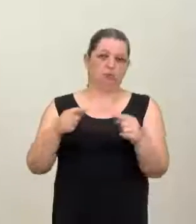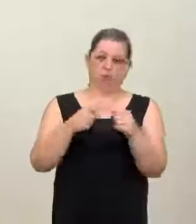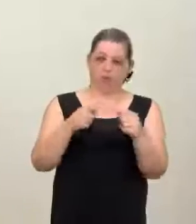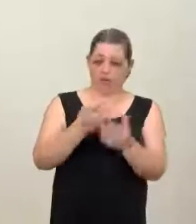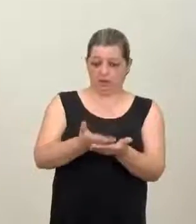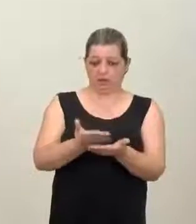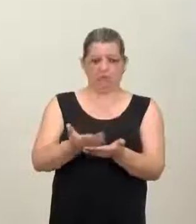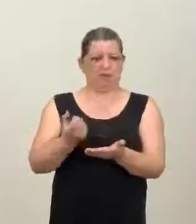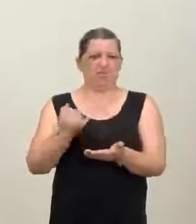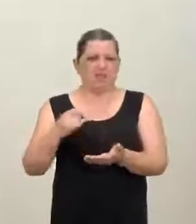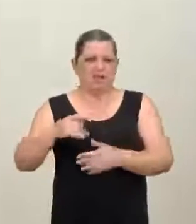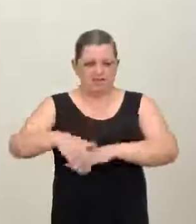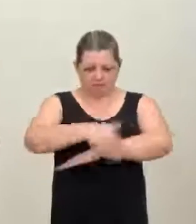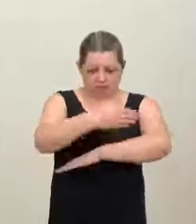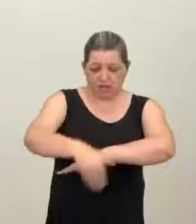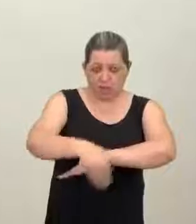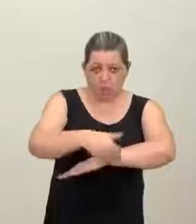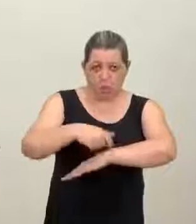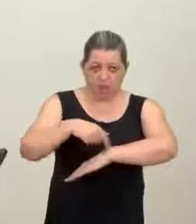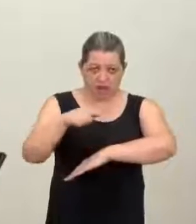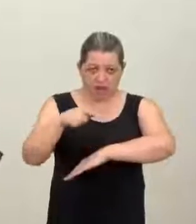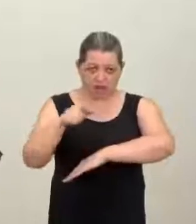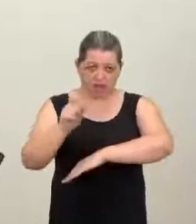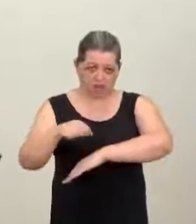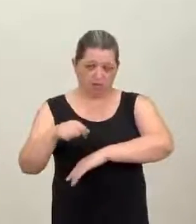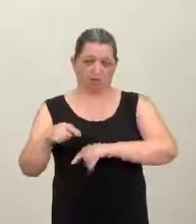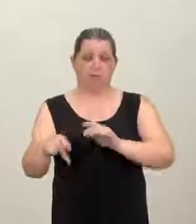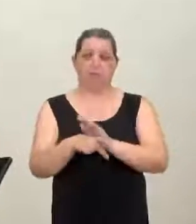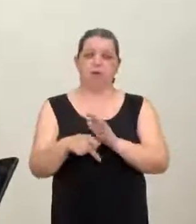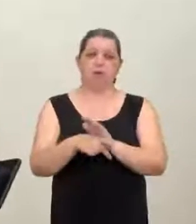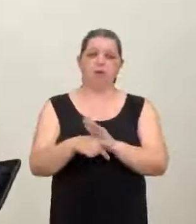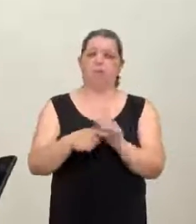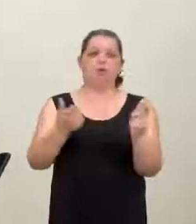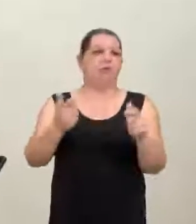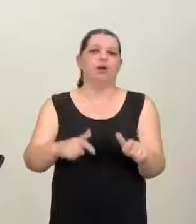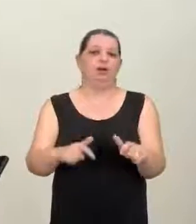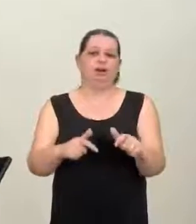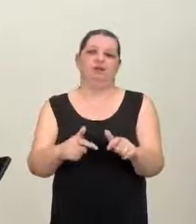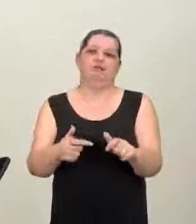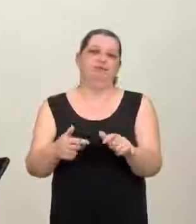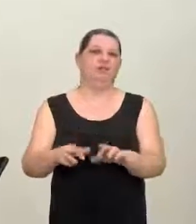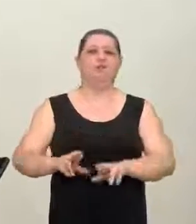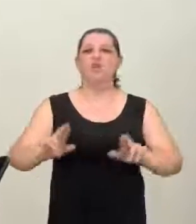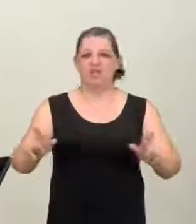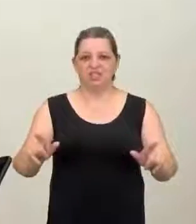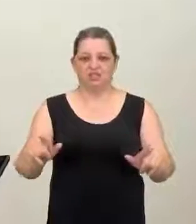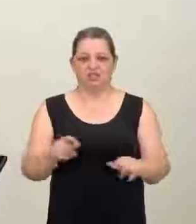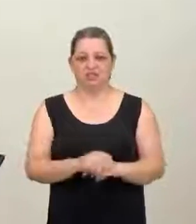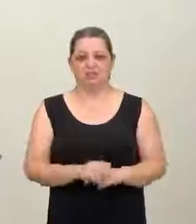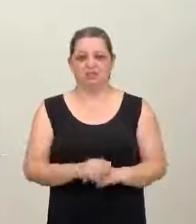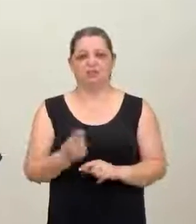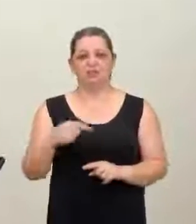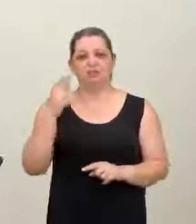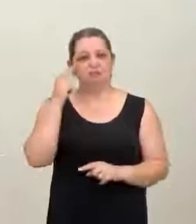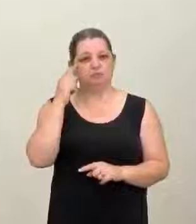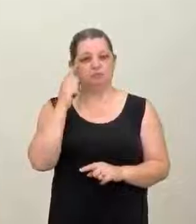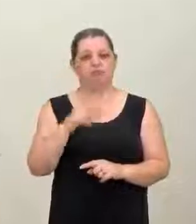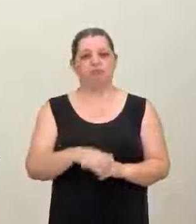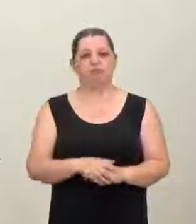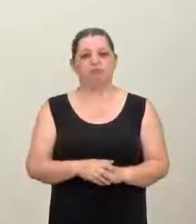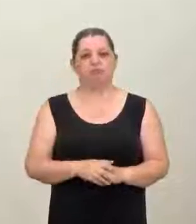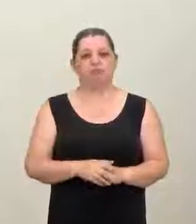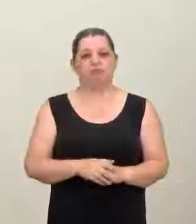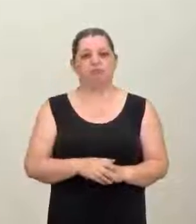desse a aula no meio da rua, seria um espaço não convencional. Então, se a gente quiser simplificar assim, para você nunca esquecer, seria a gente falar